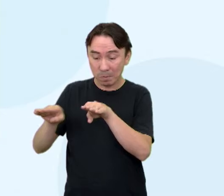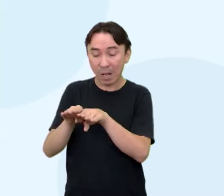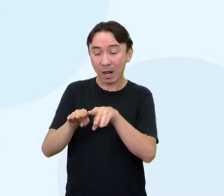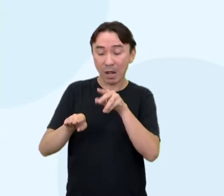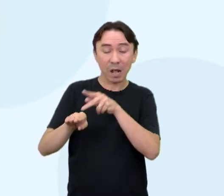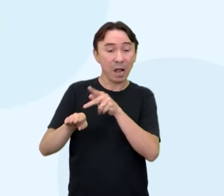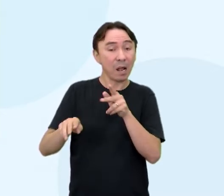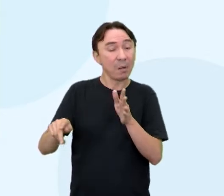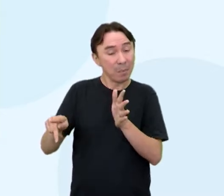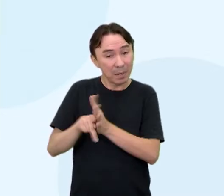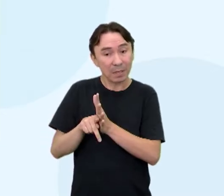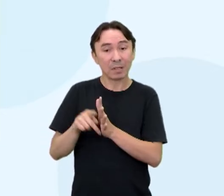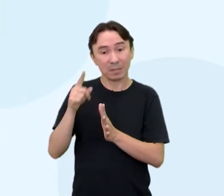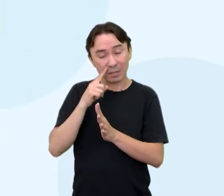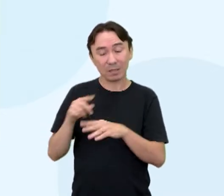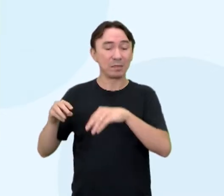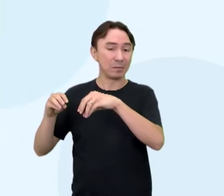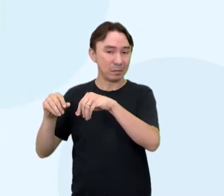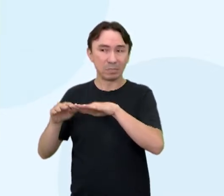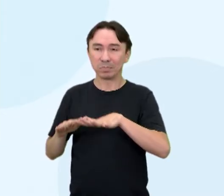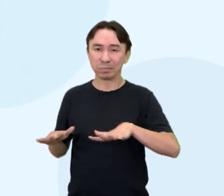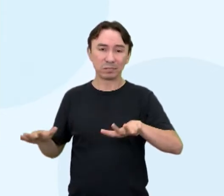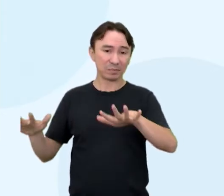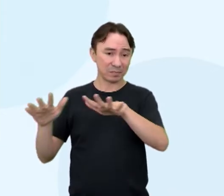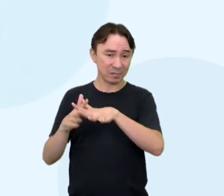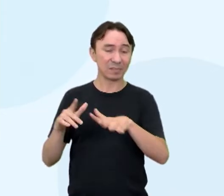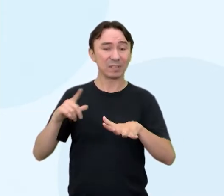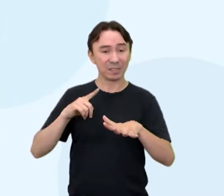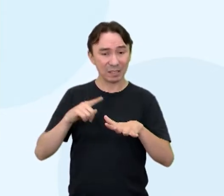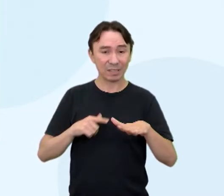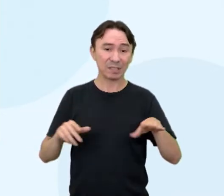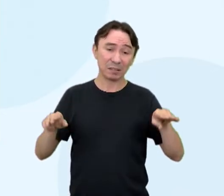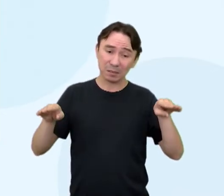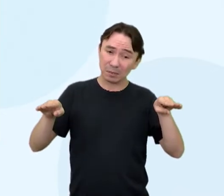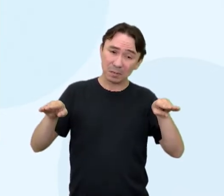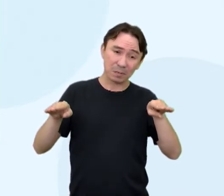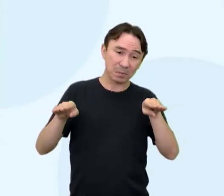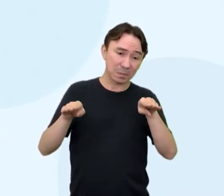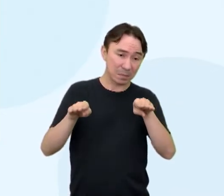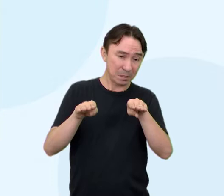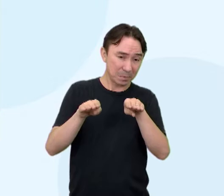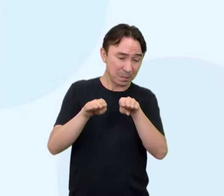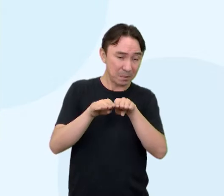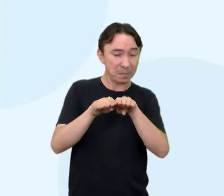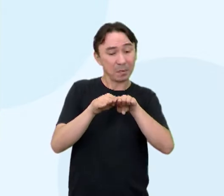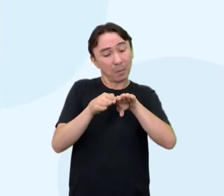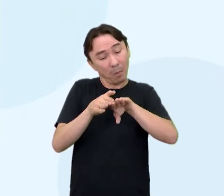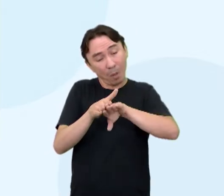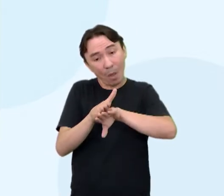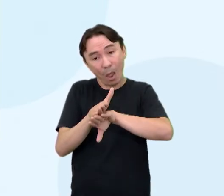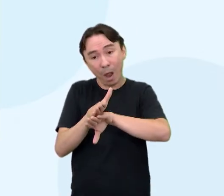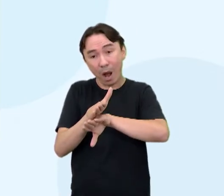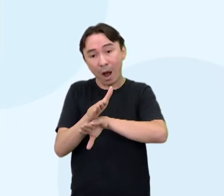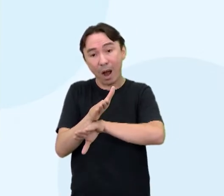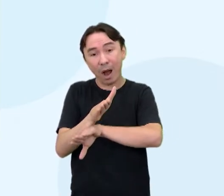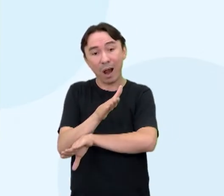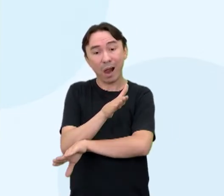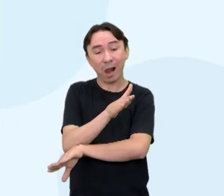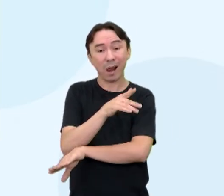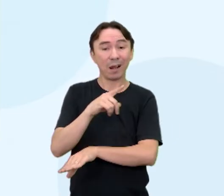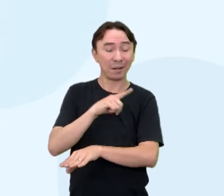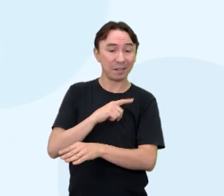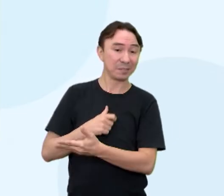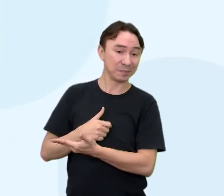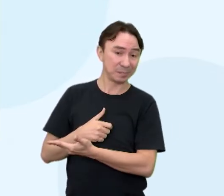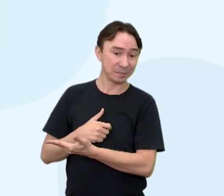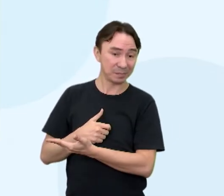esse encontro, né, que nós chamamos aí de subducção, tem lá a crosta continental e a formação aí